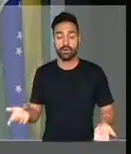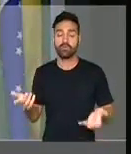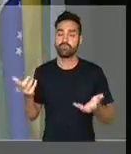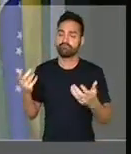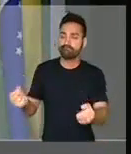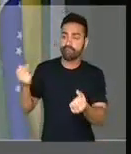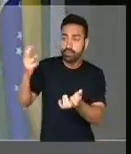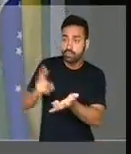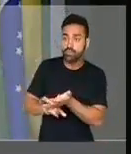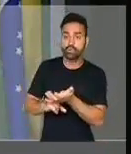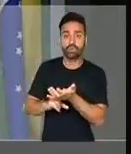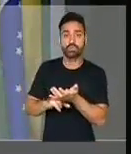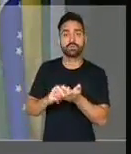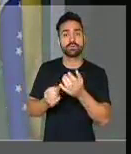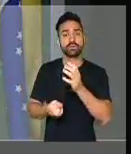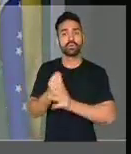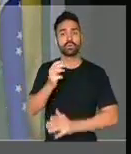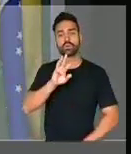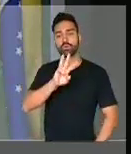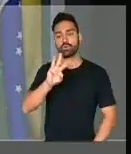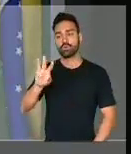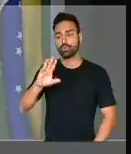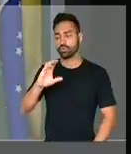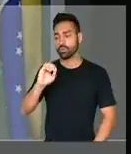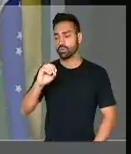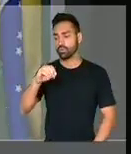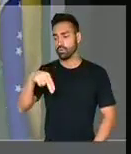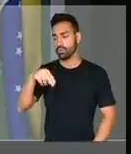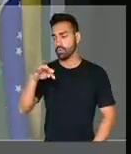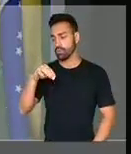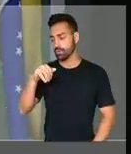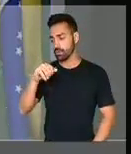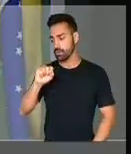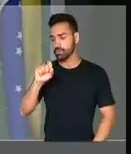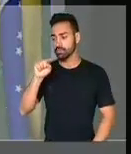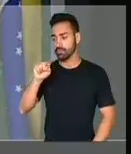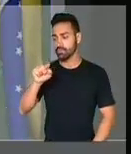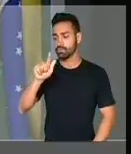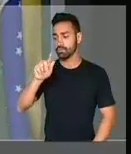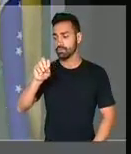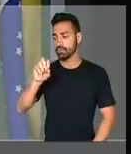assume esse papel e cria o portal contaspublica.gov.br.